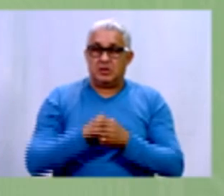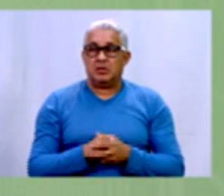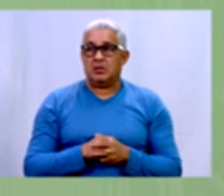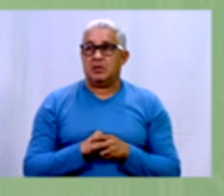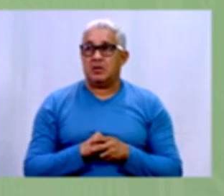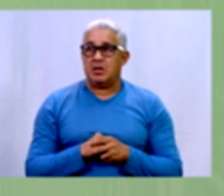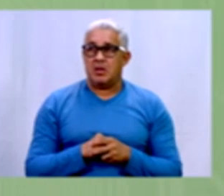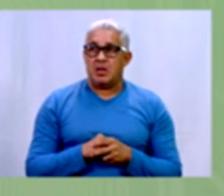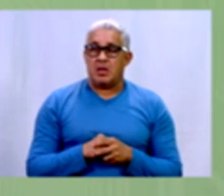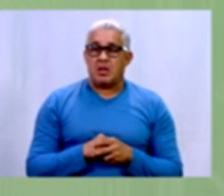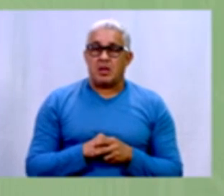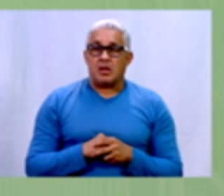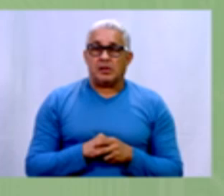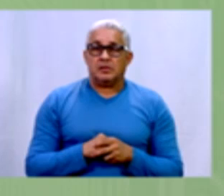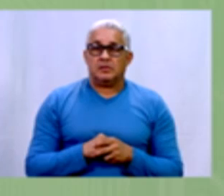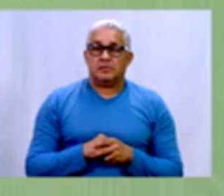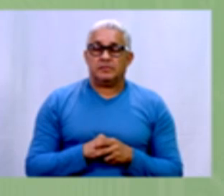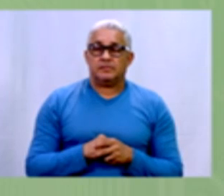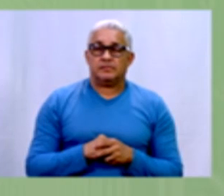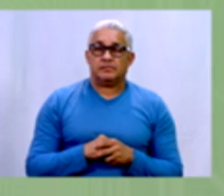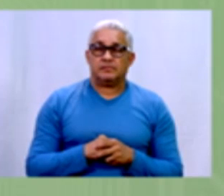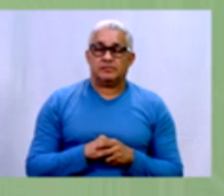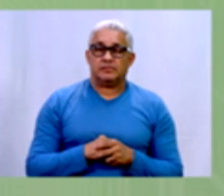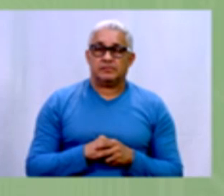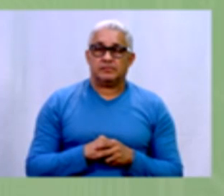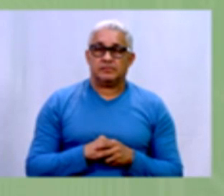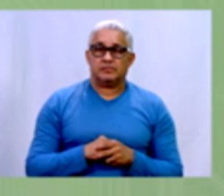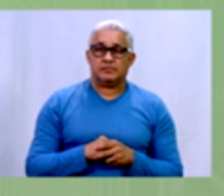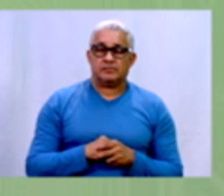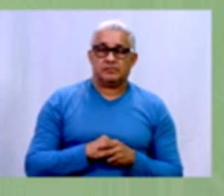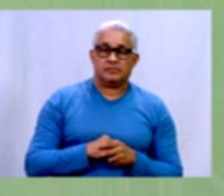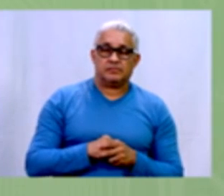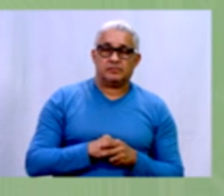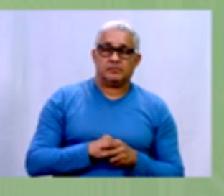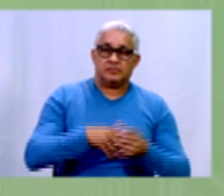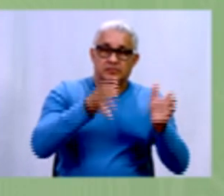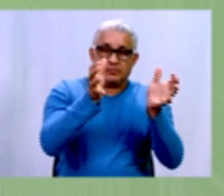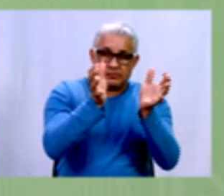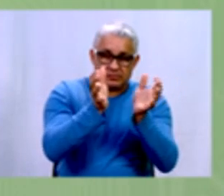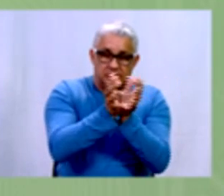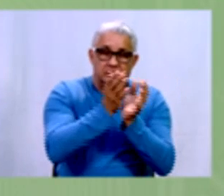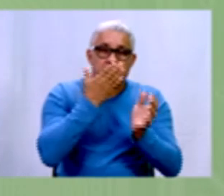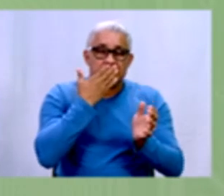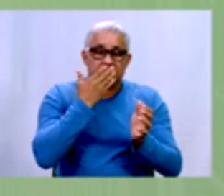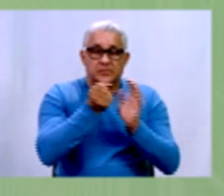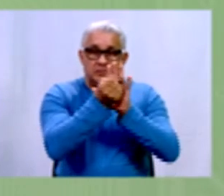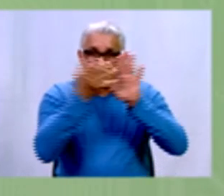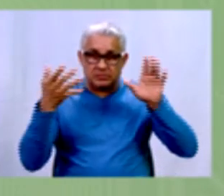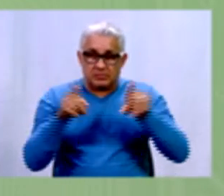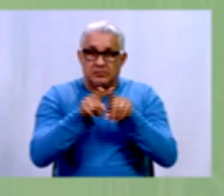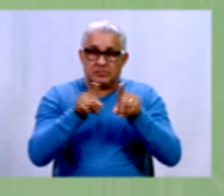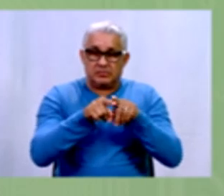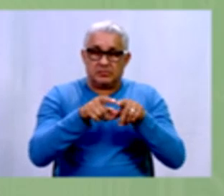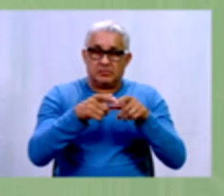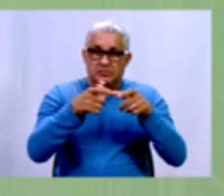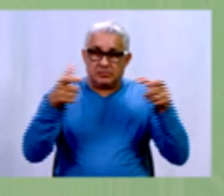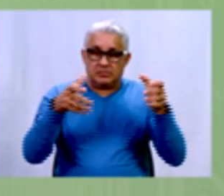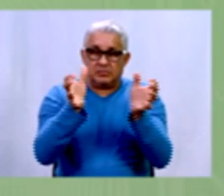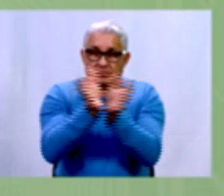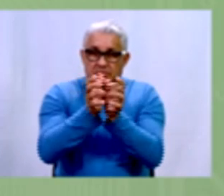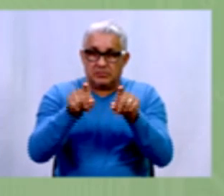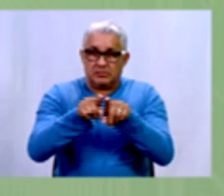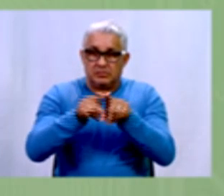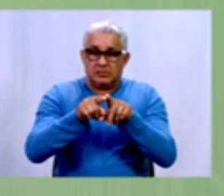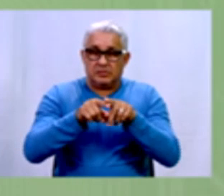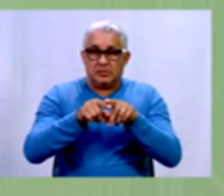vai fazer variar é o tipo de aplicação, o tamanho da equipe, a dispersão da equipe e a duração do projeto,